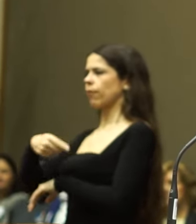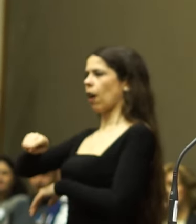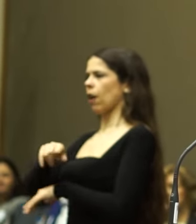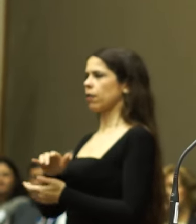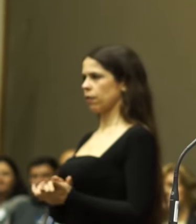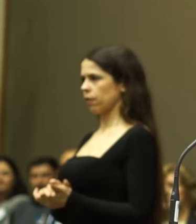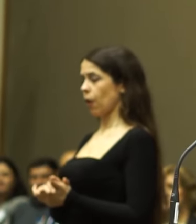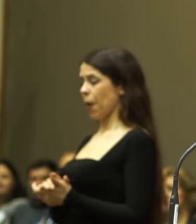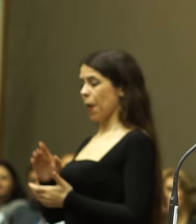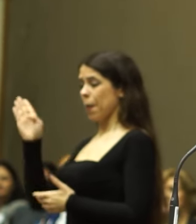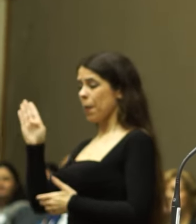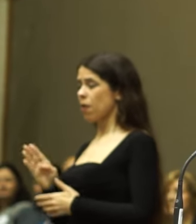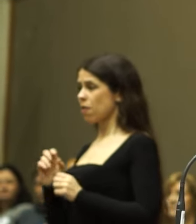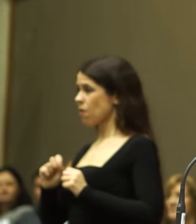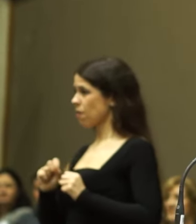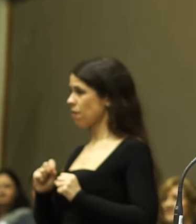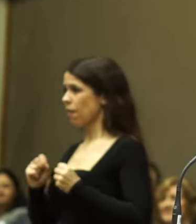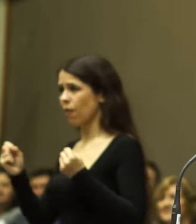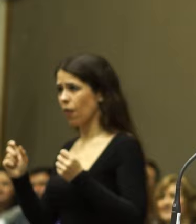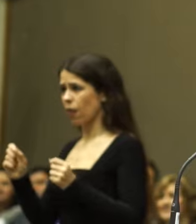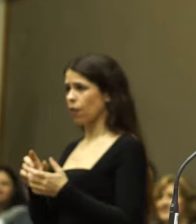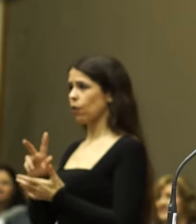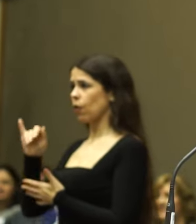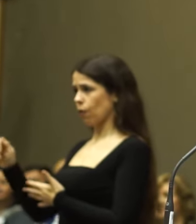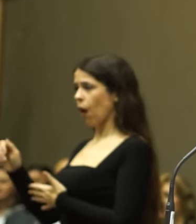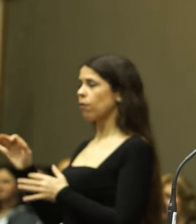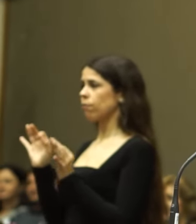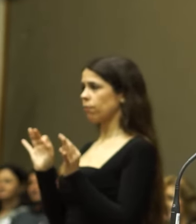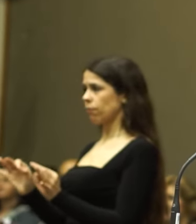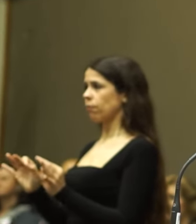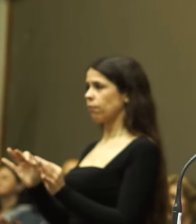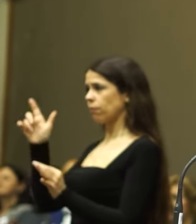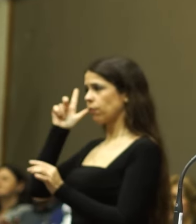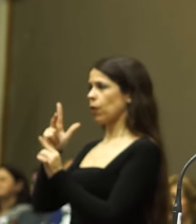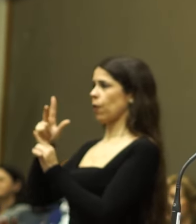Brasil decente é que vai sair vitorioso.